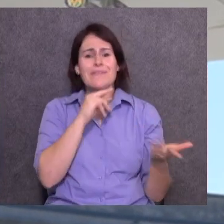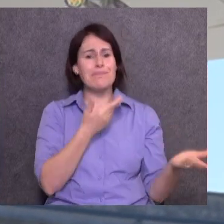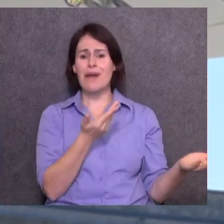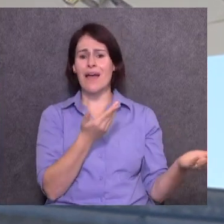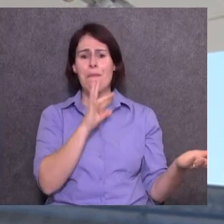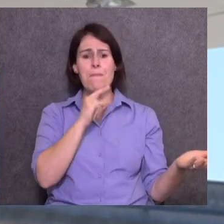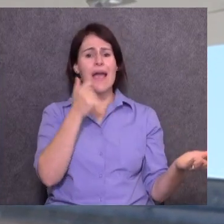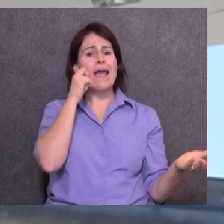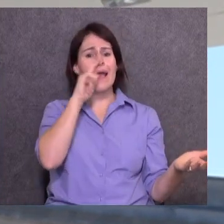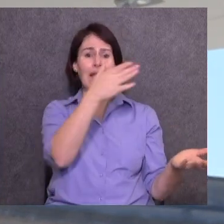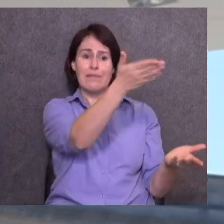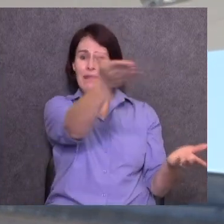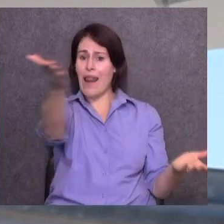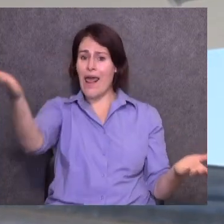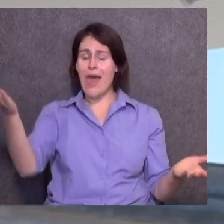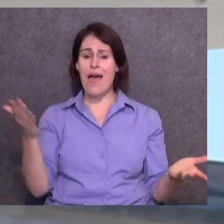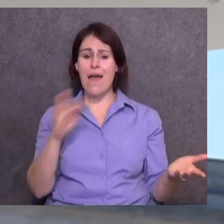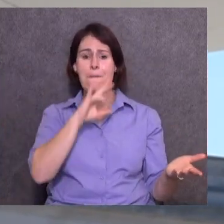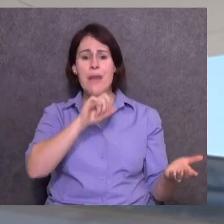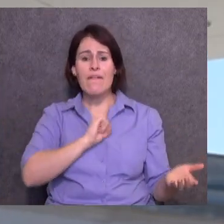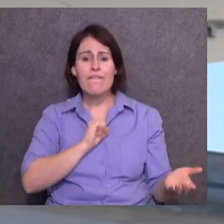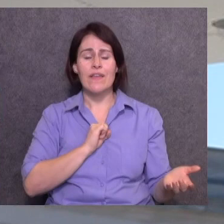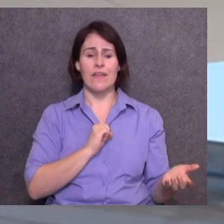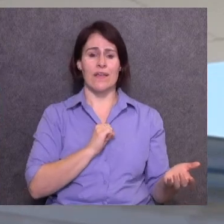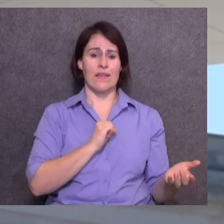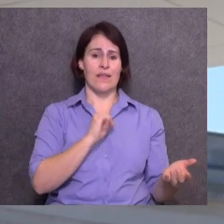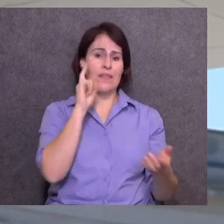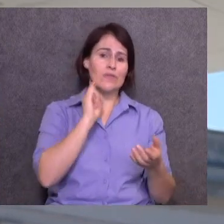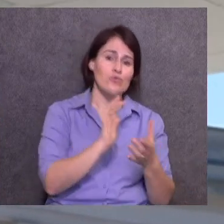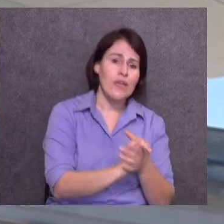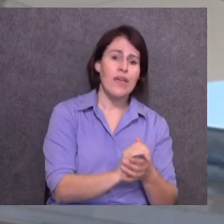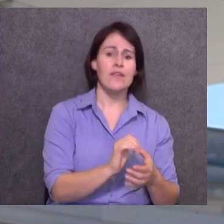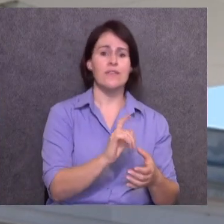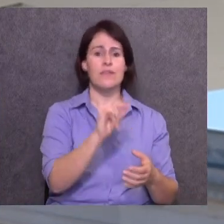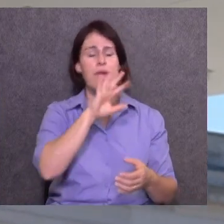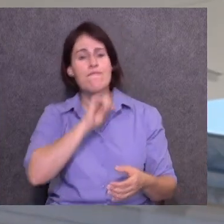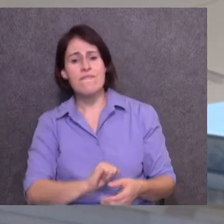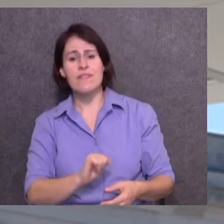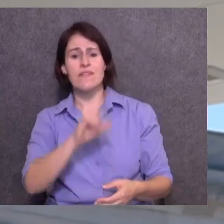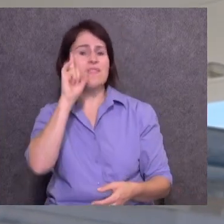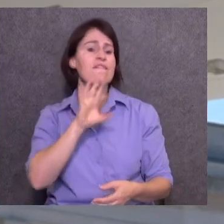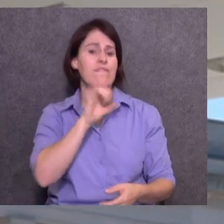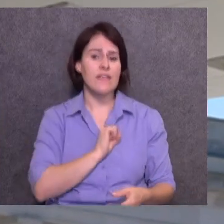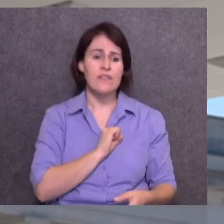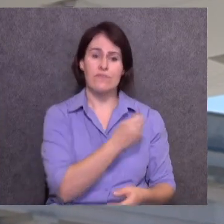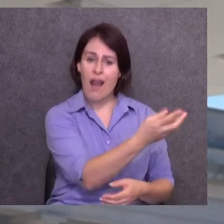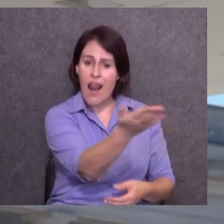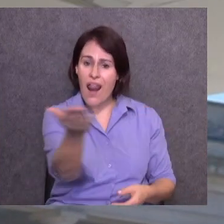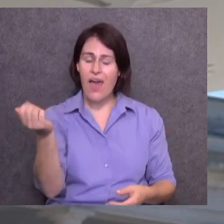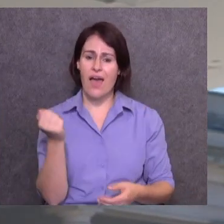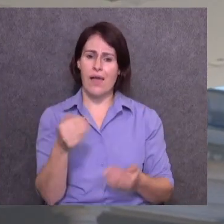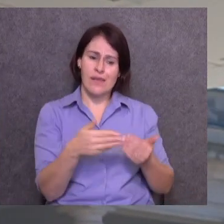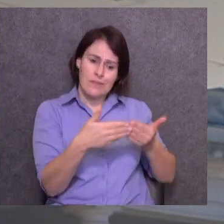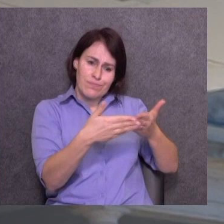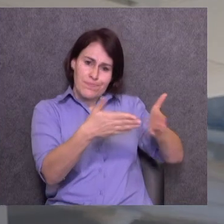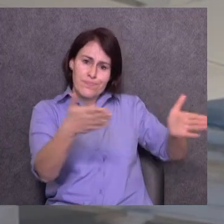mães, das esposas, dos nossos filhos e das nossas filhas. É preciso deixar entrar o